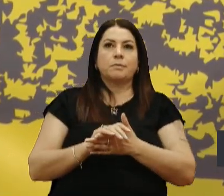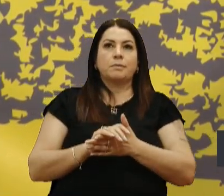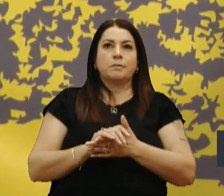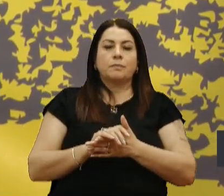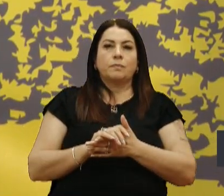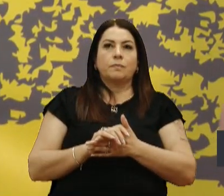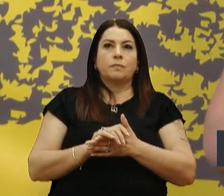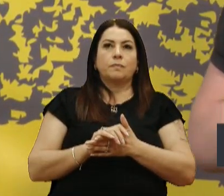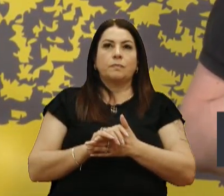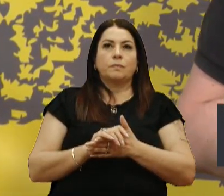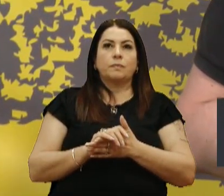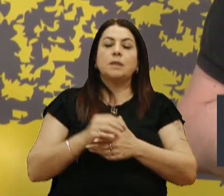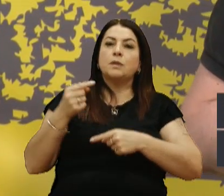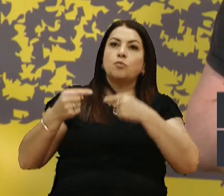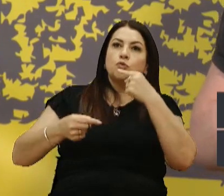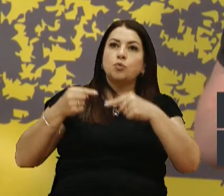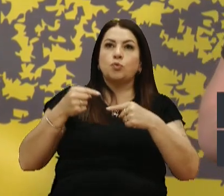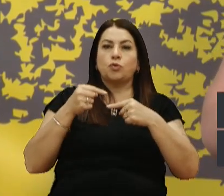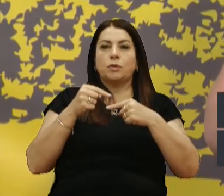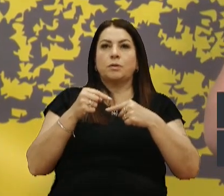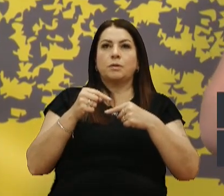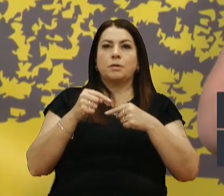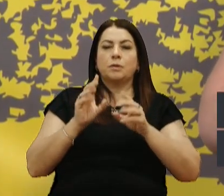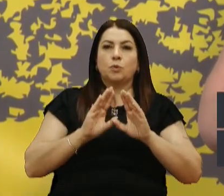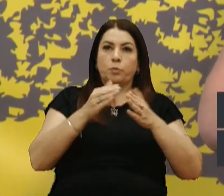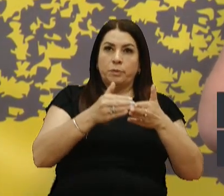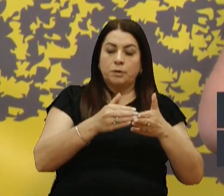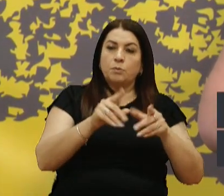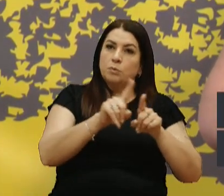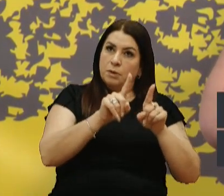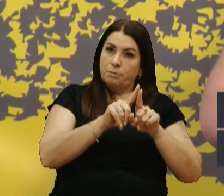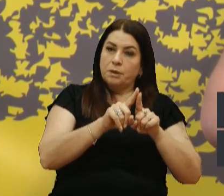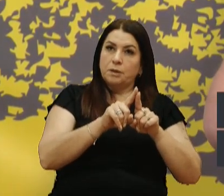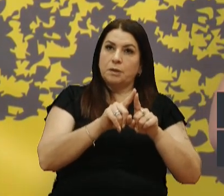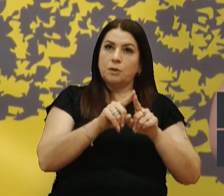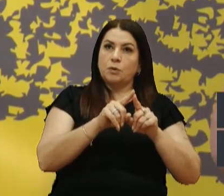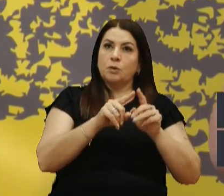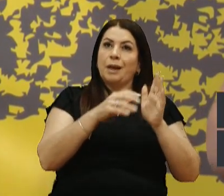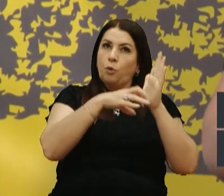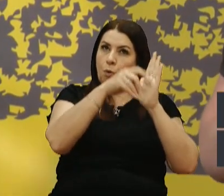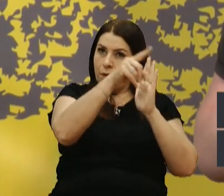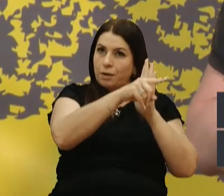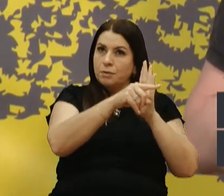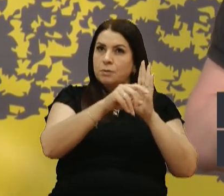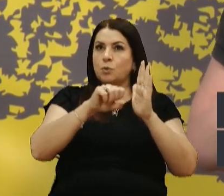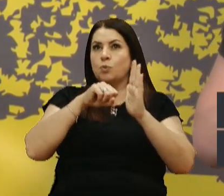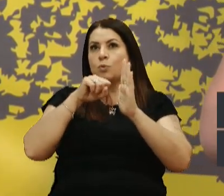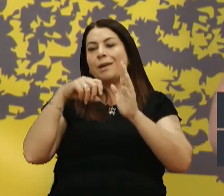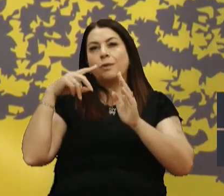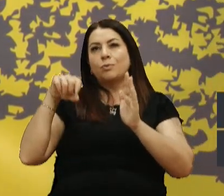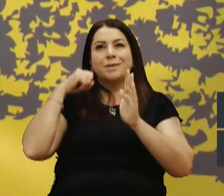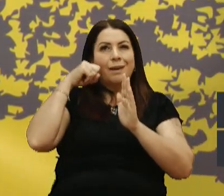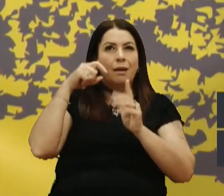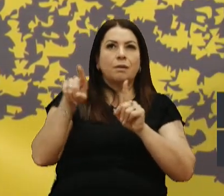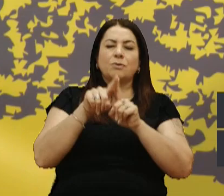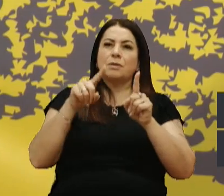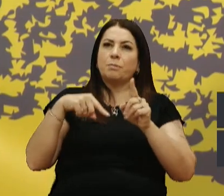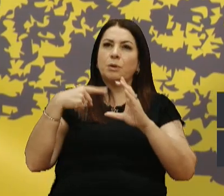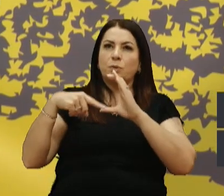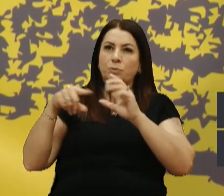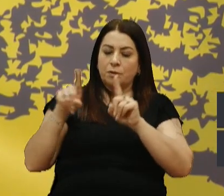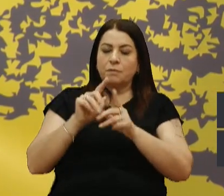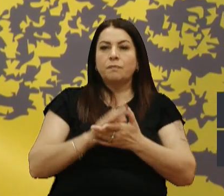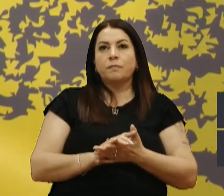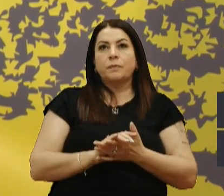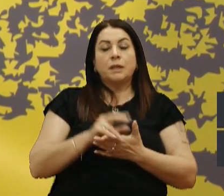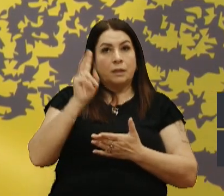estão sendo discutidas nas comissões, tanto no Congresso Nacional, tanto no Senado, como na Câmara dos